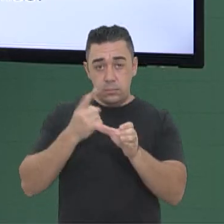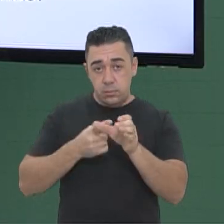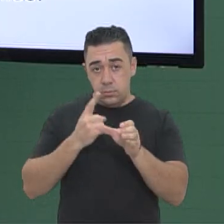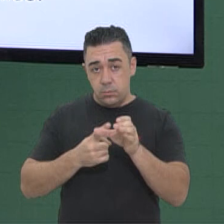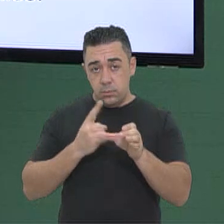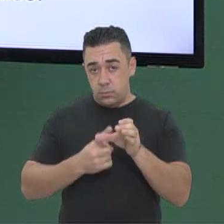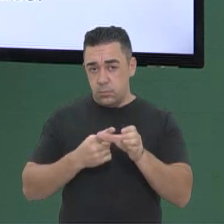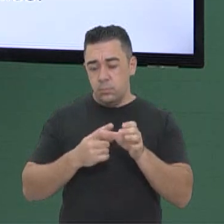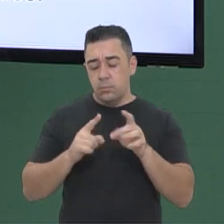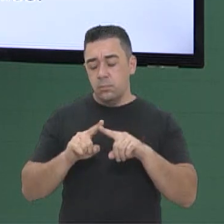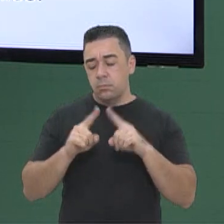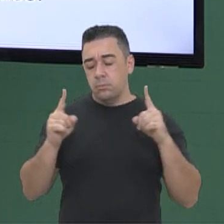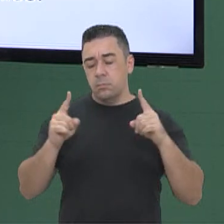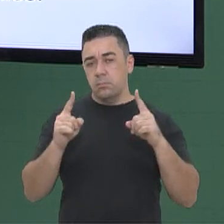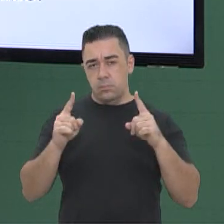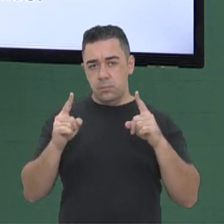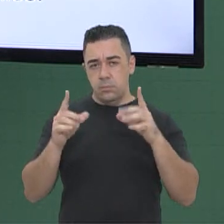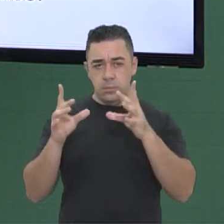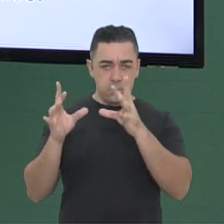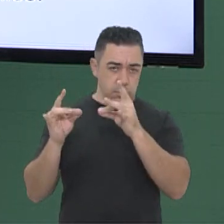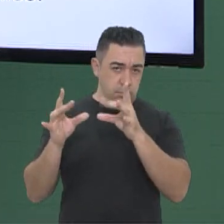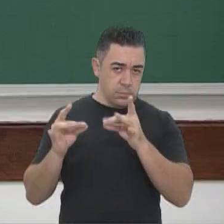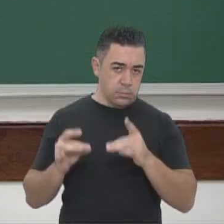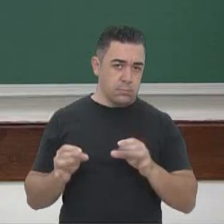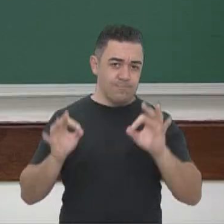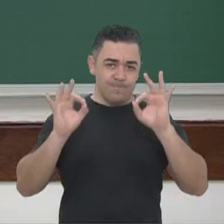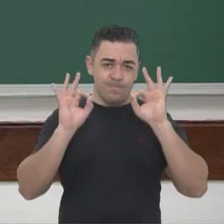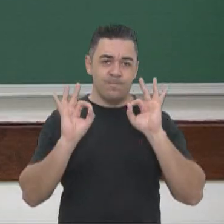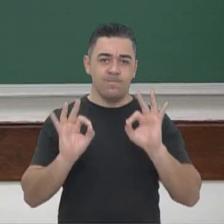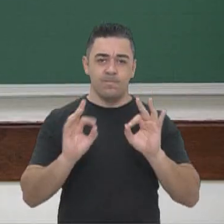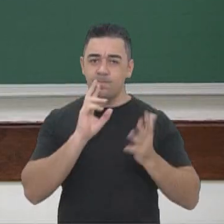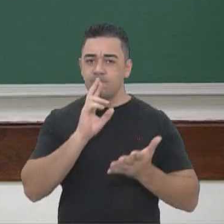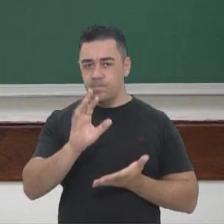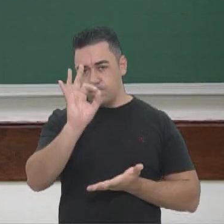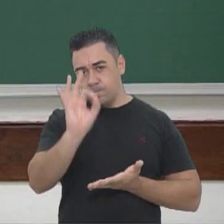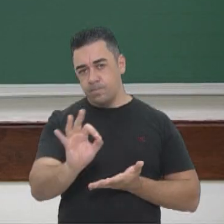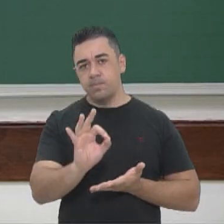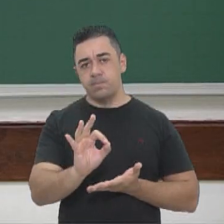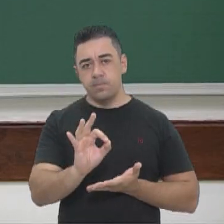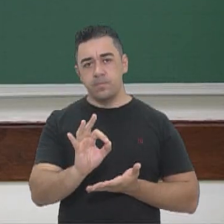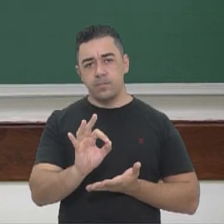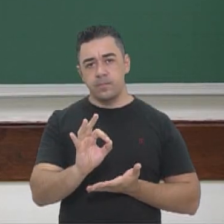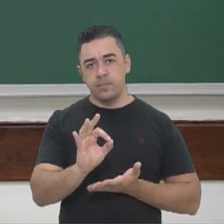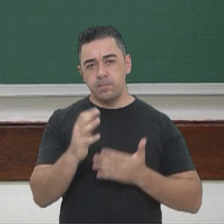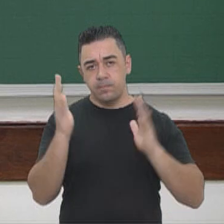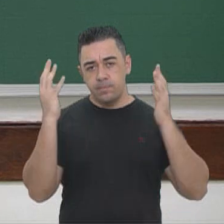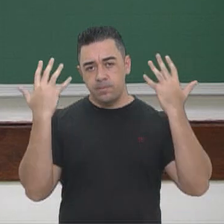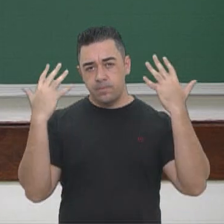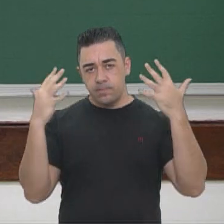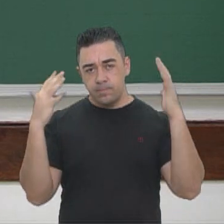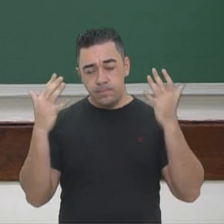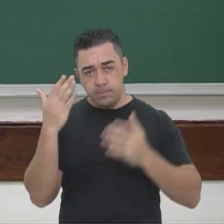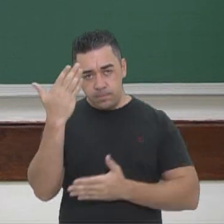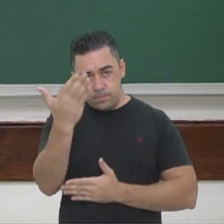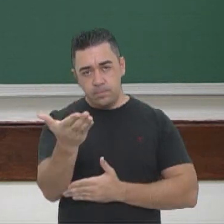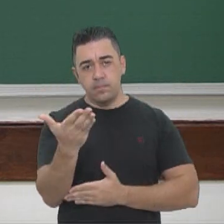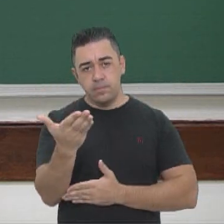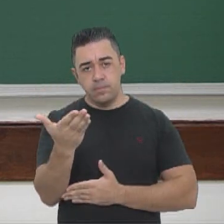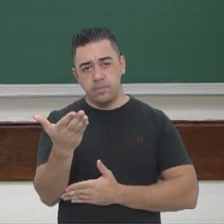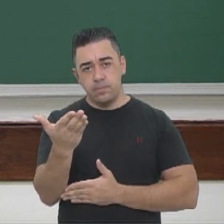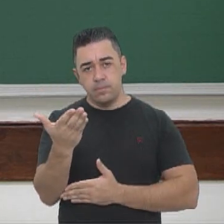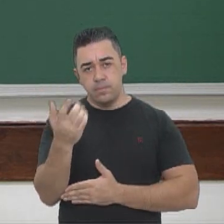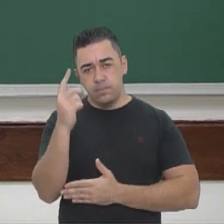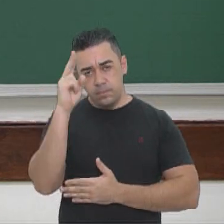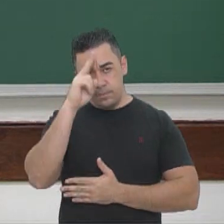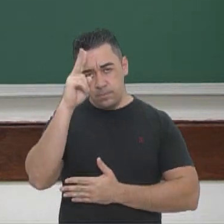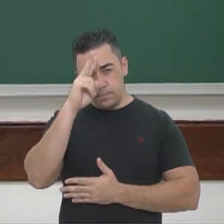mais detalhes, respondeu de forma correta. Parabéns, pessoal! Fazendo